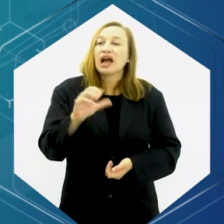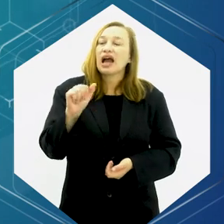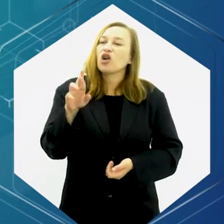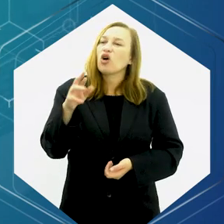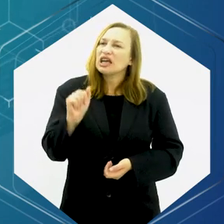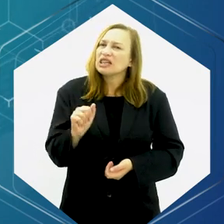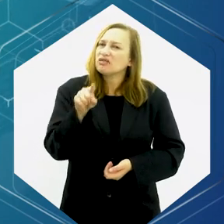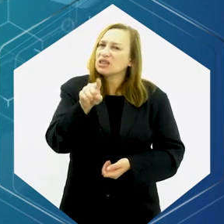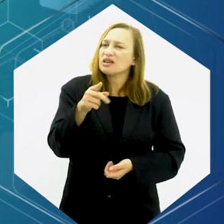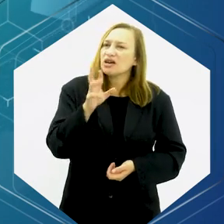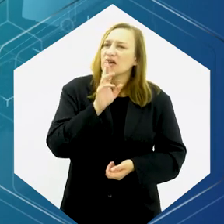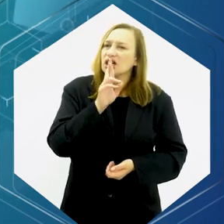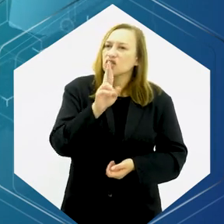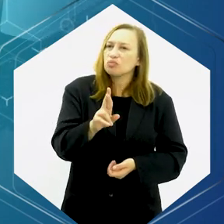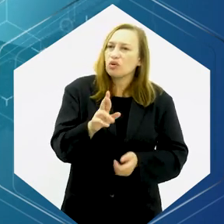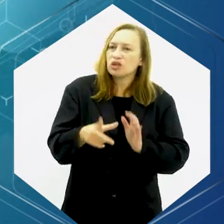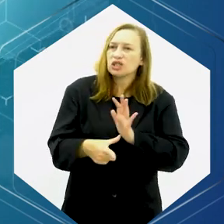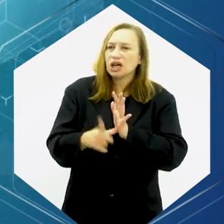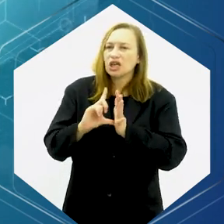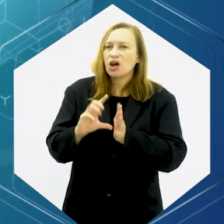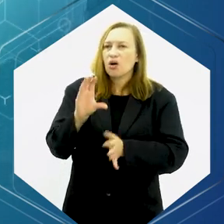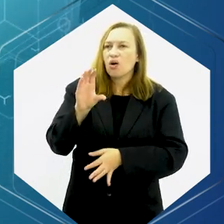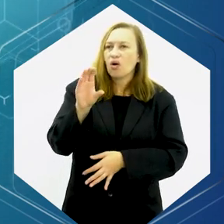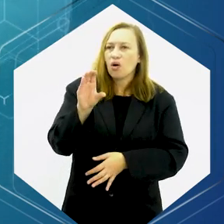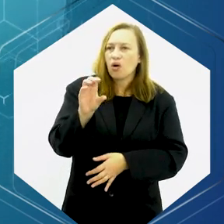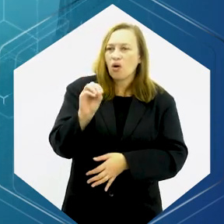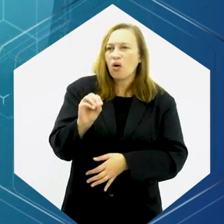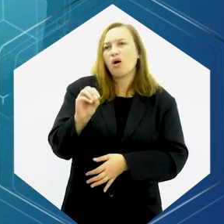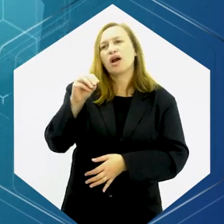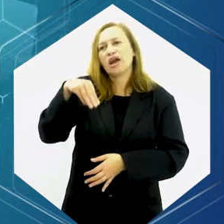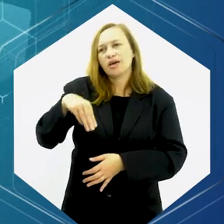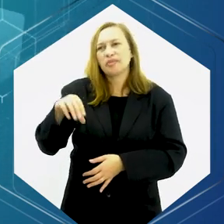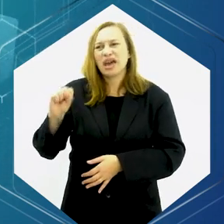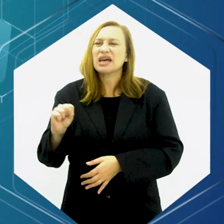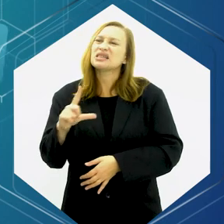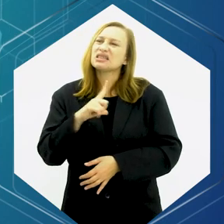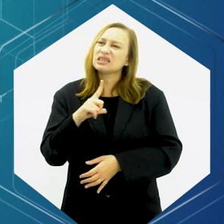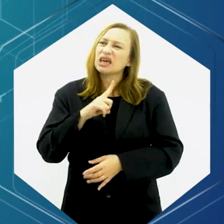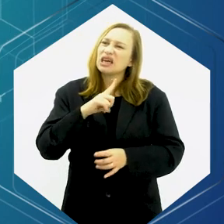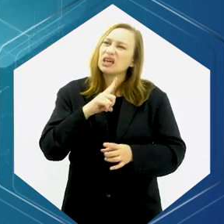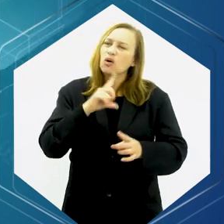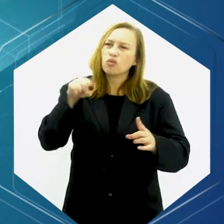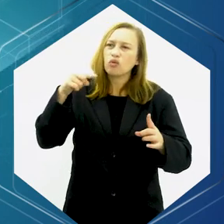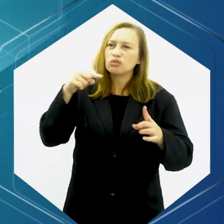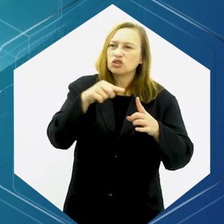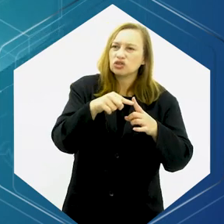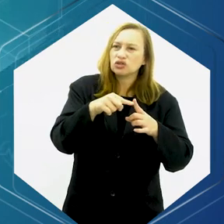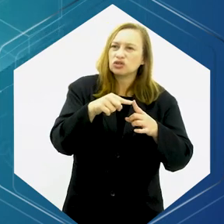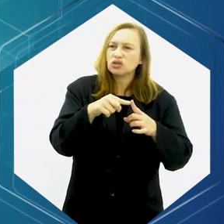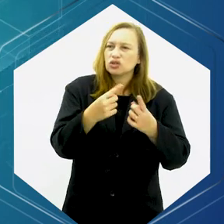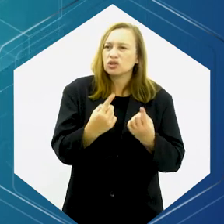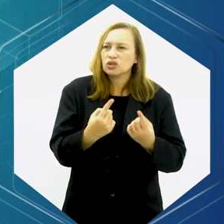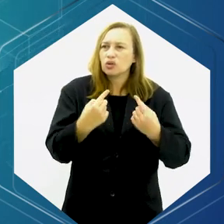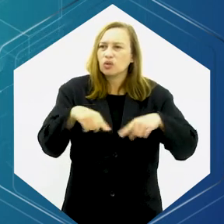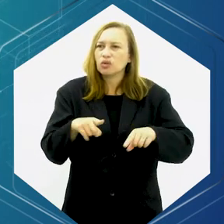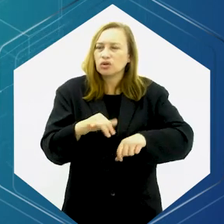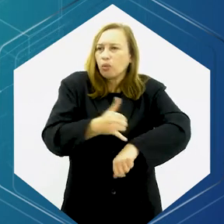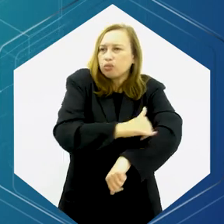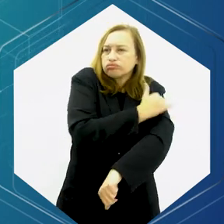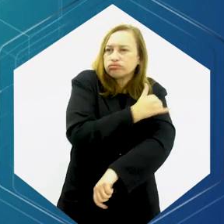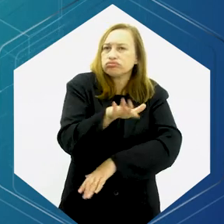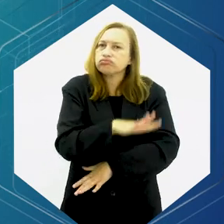Com certeza Carolina você falou na resposta anterior sobre a OMS a OMS tem alguma meta de combate à